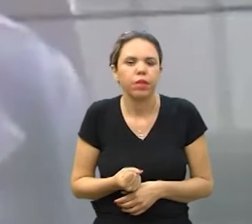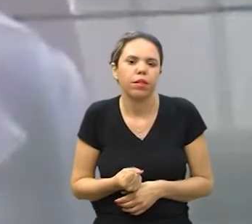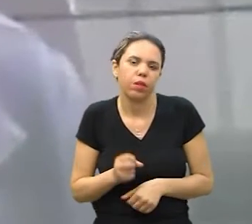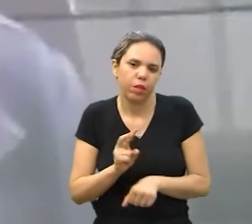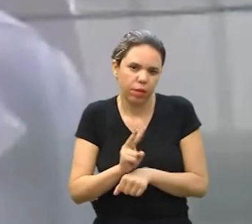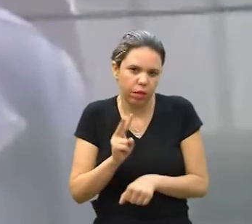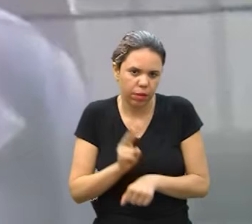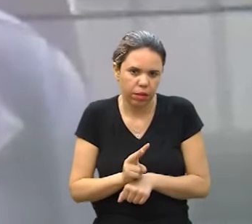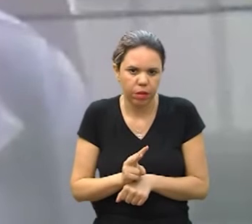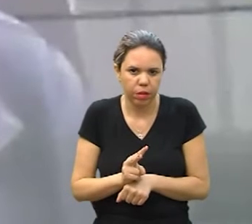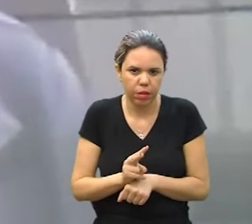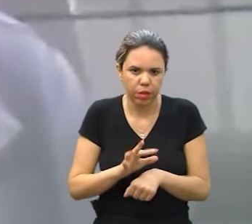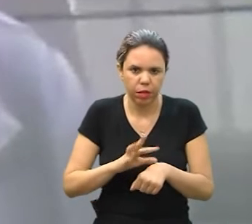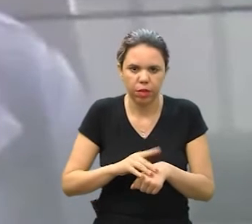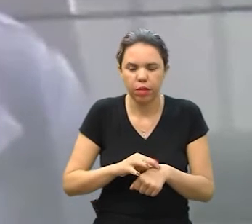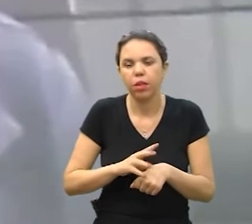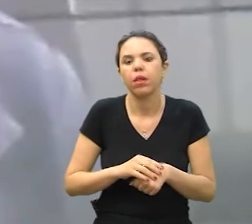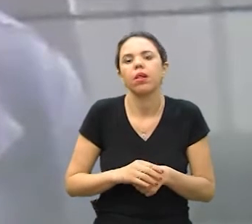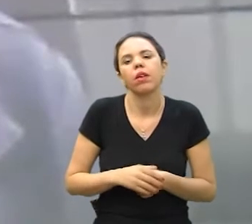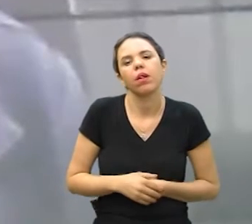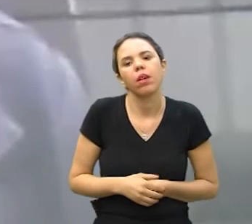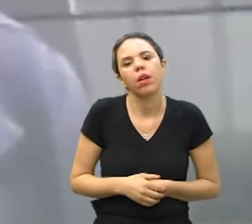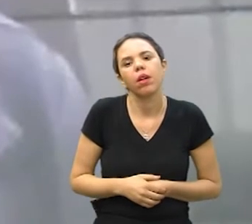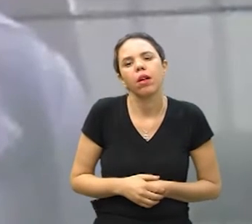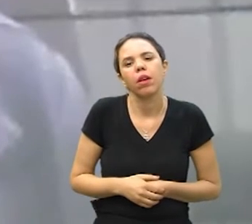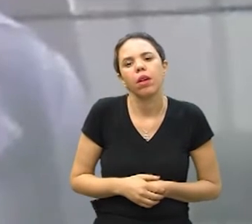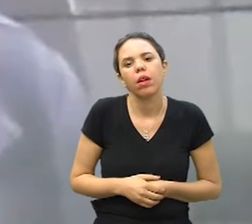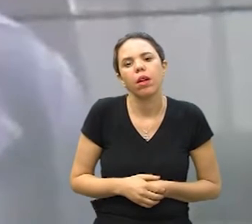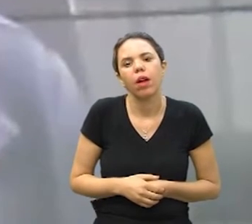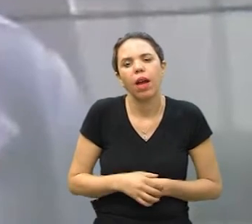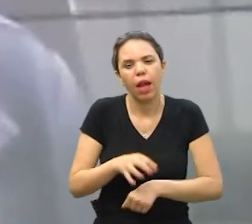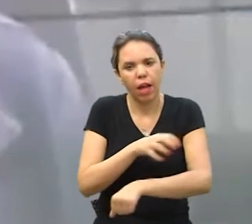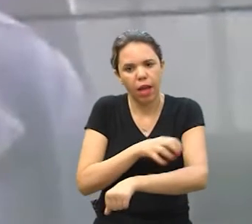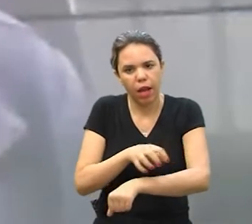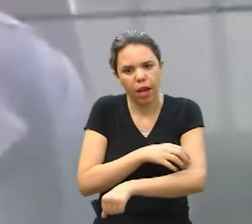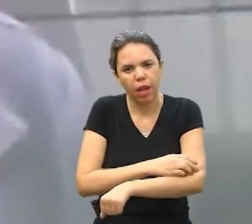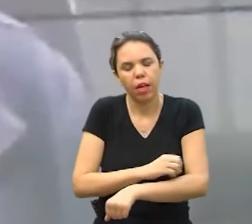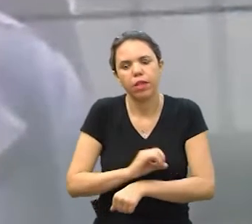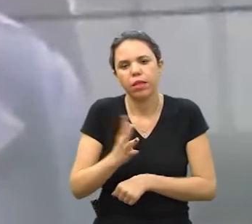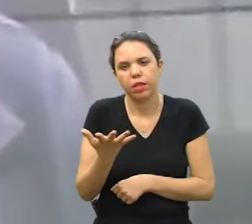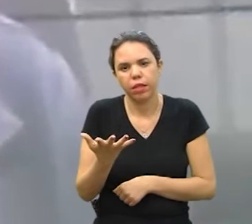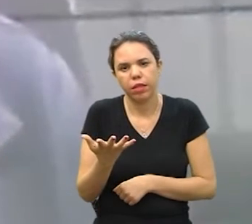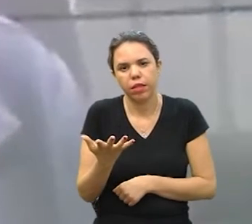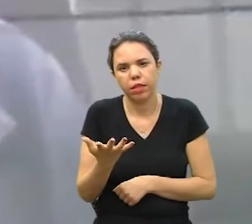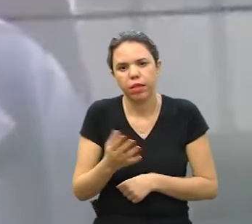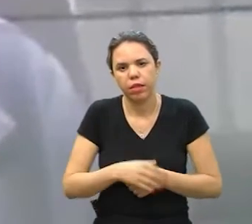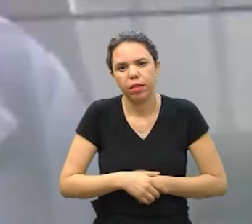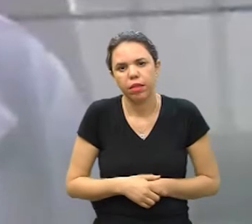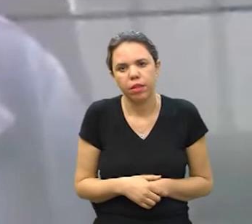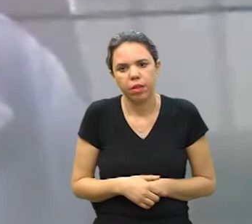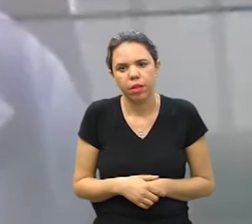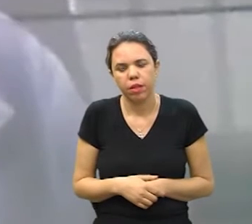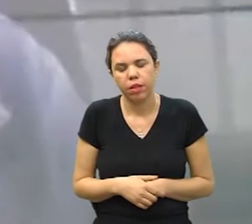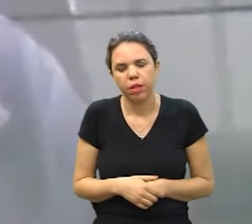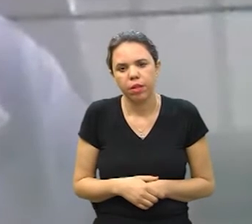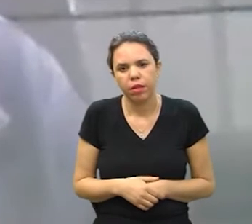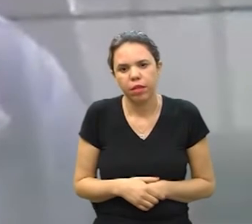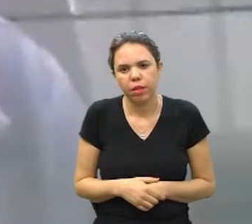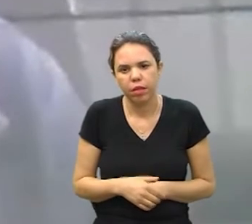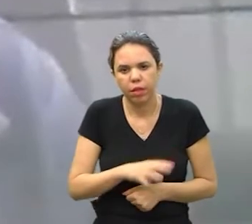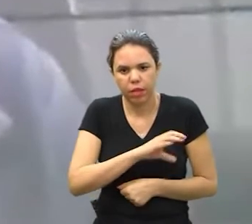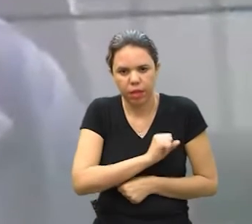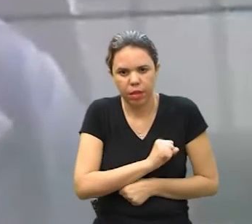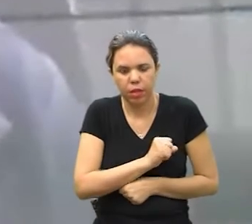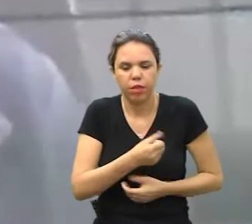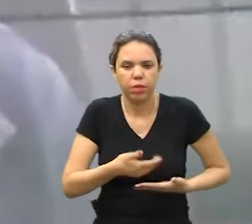grande protetor, né, das doenças em relação às doenças alérgicas, ao surgimento de alergias.